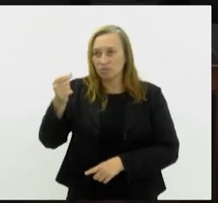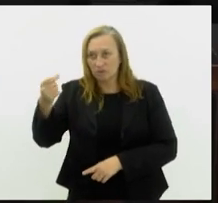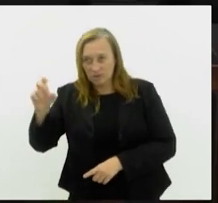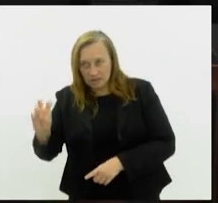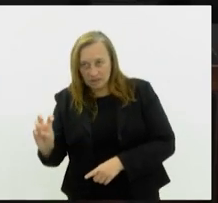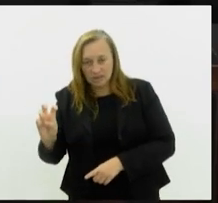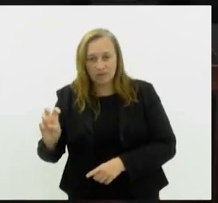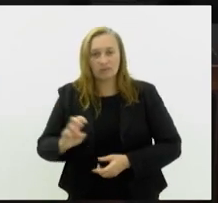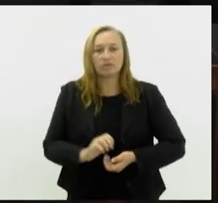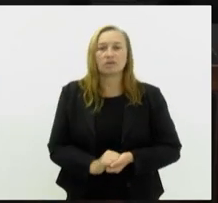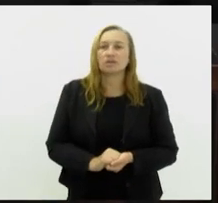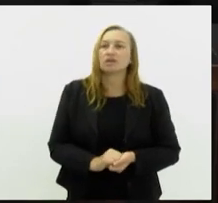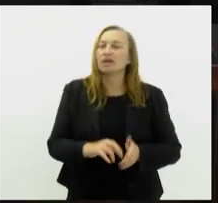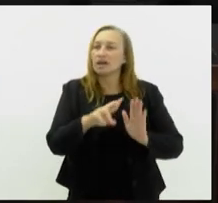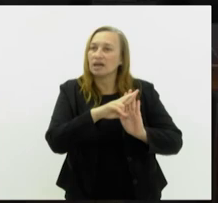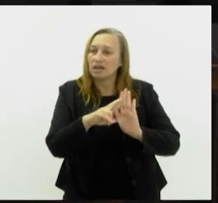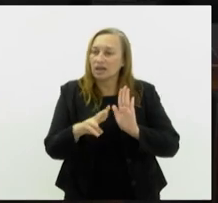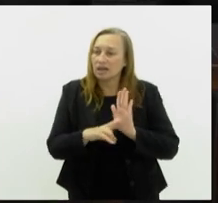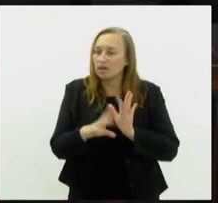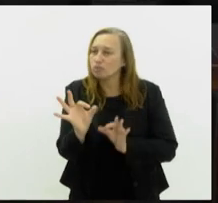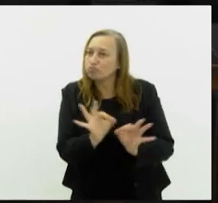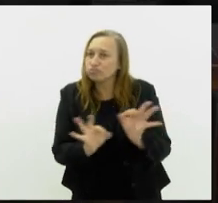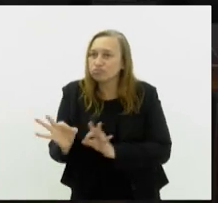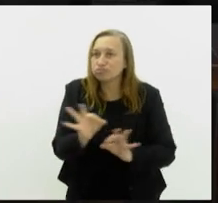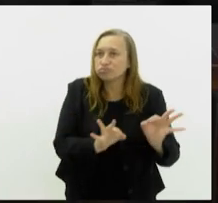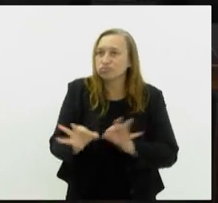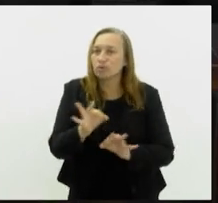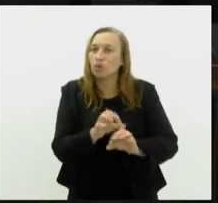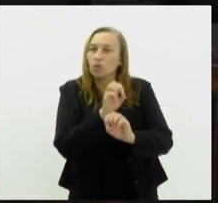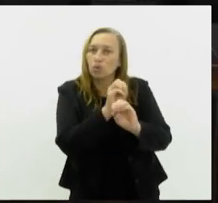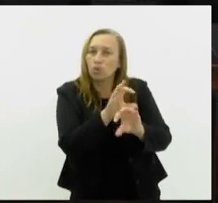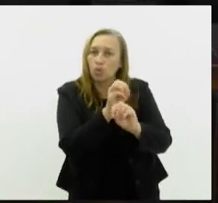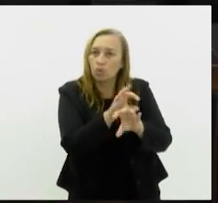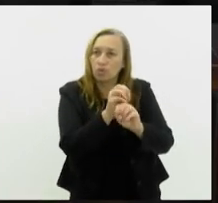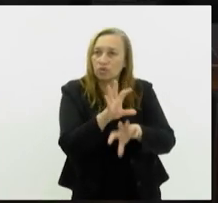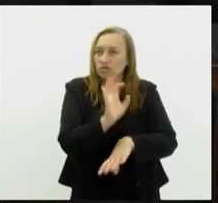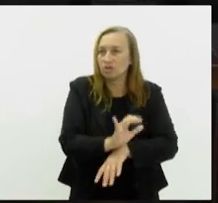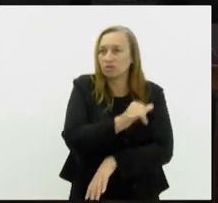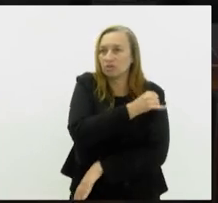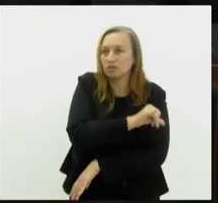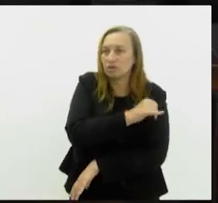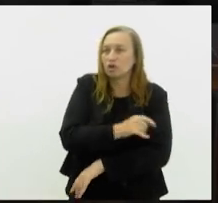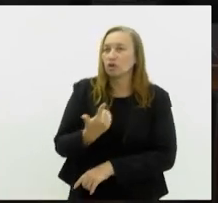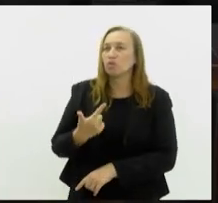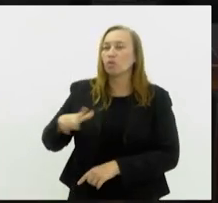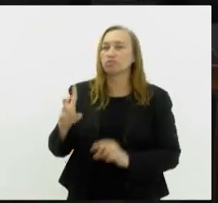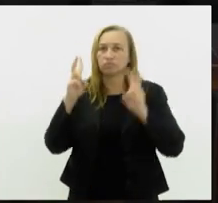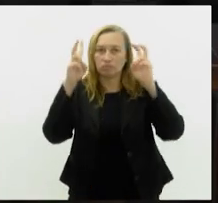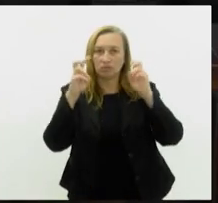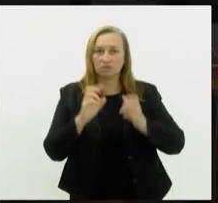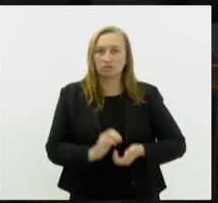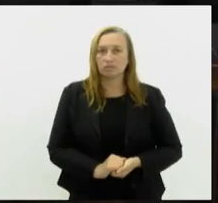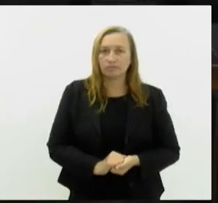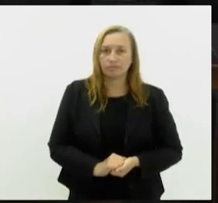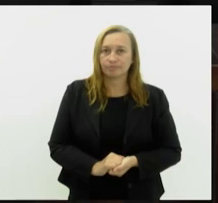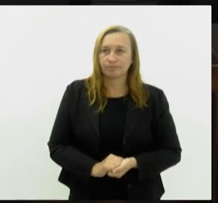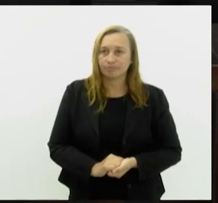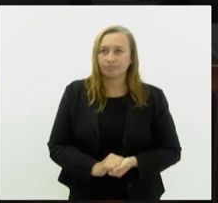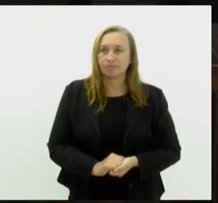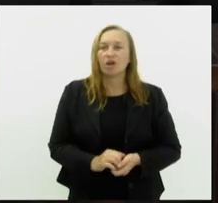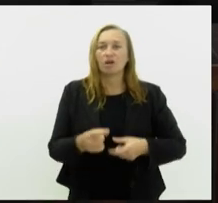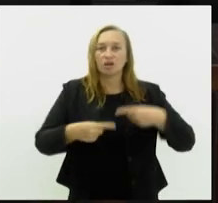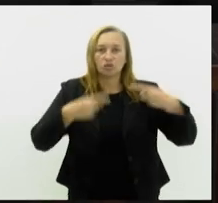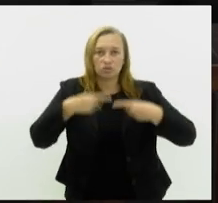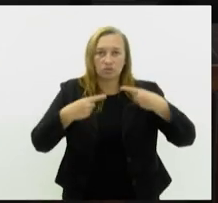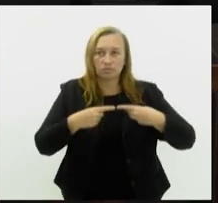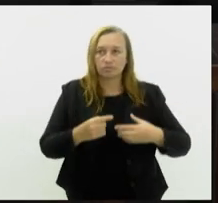as diretrizes para a organização do sistema de ensino do Estado do Rio de Janeiro e dá outras providências. Em